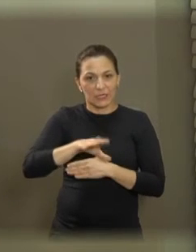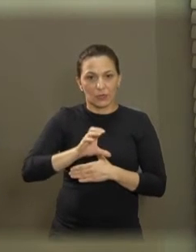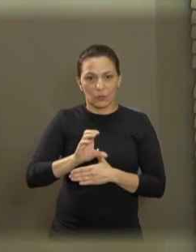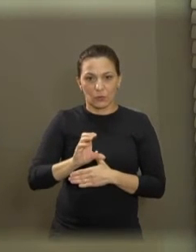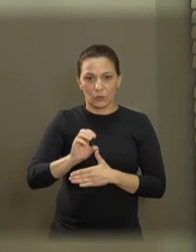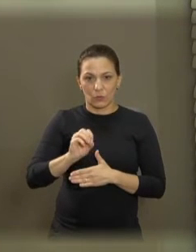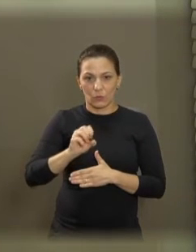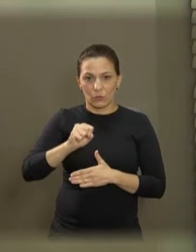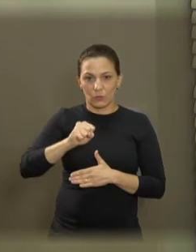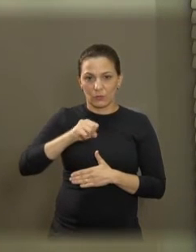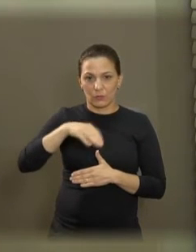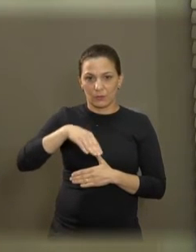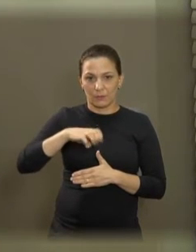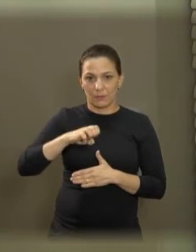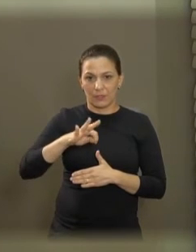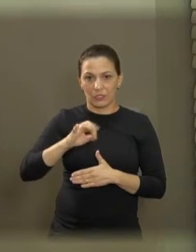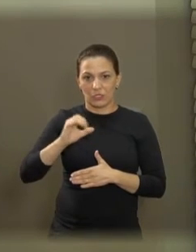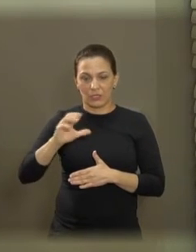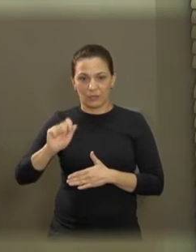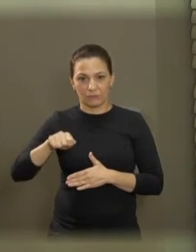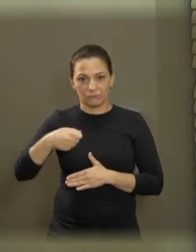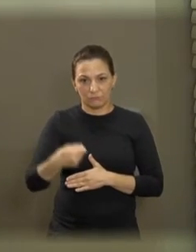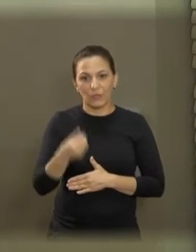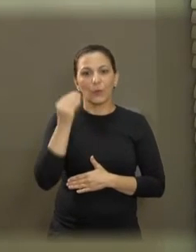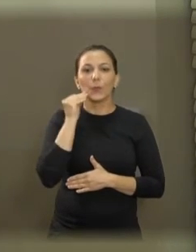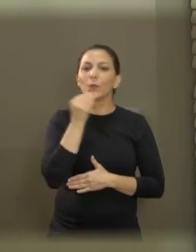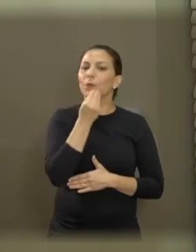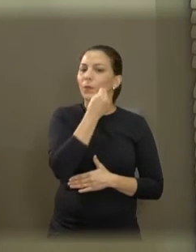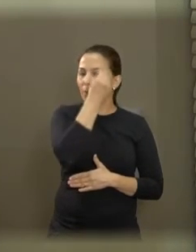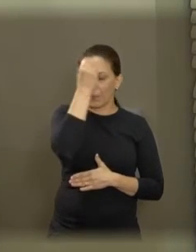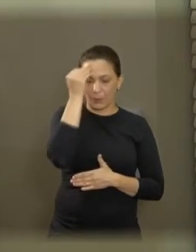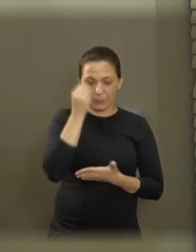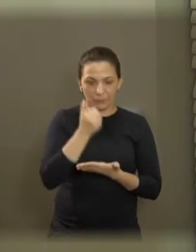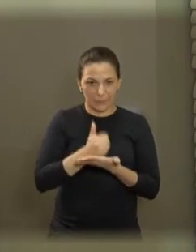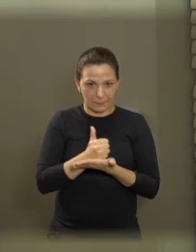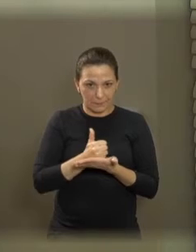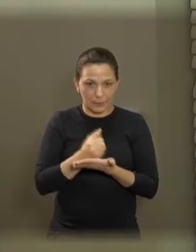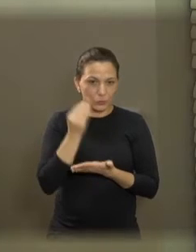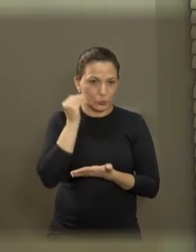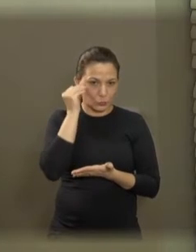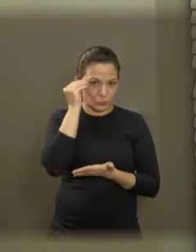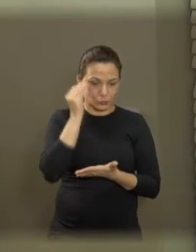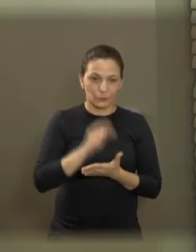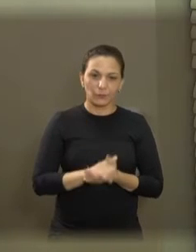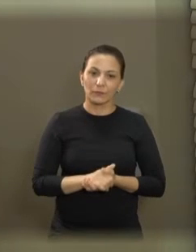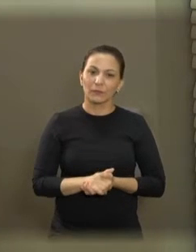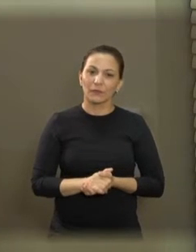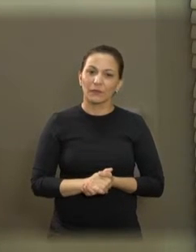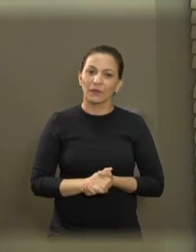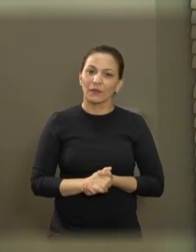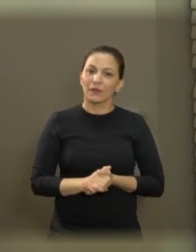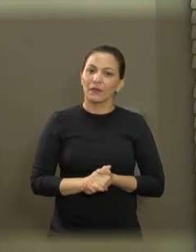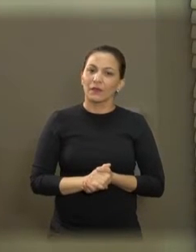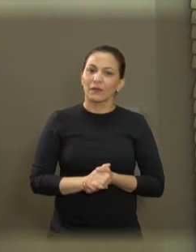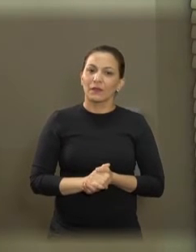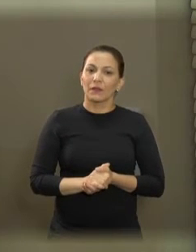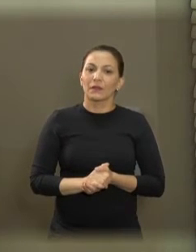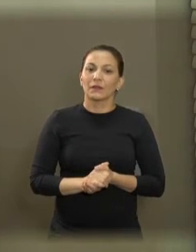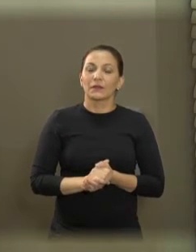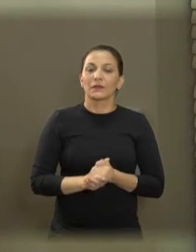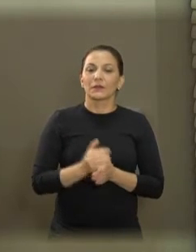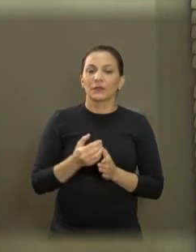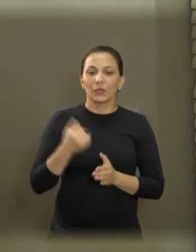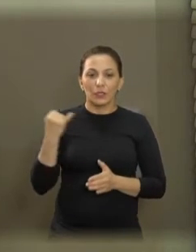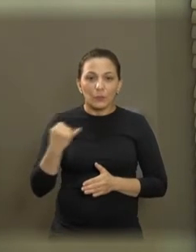ele desenvolve no departamento e também que teve uma repercussão muito forte no ensino de